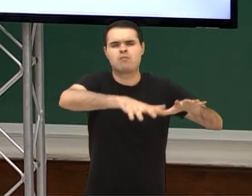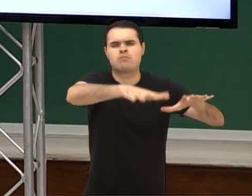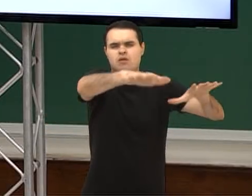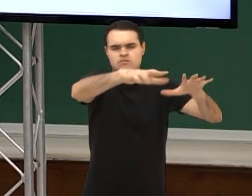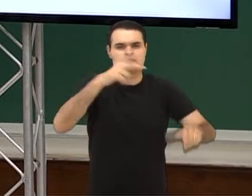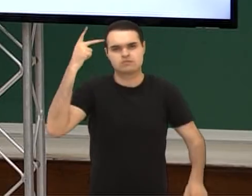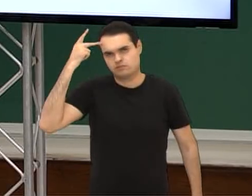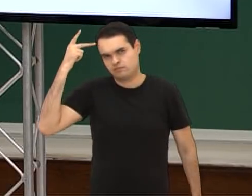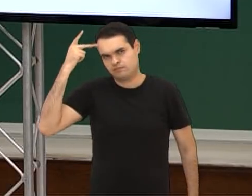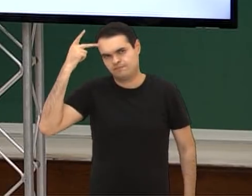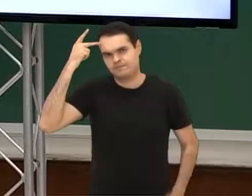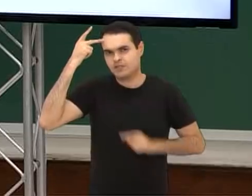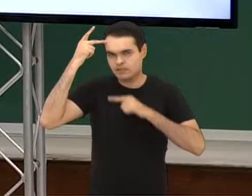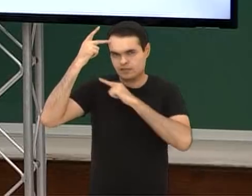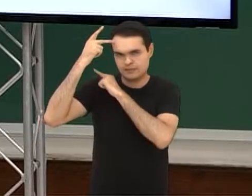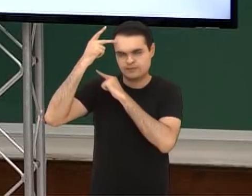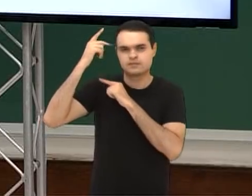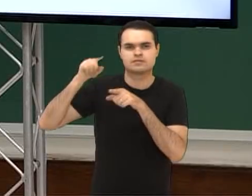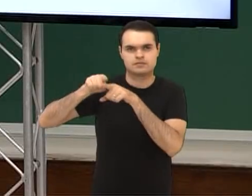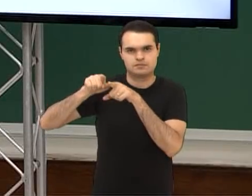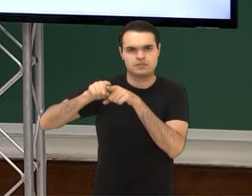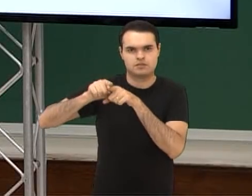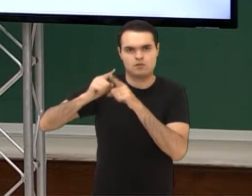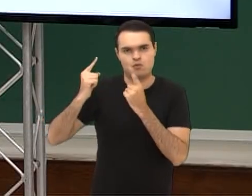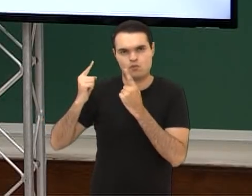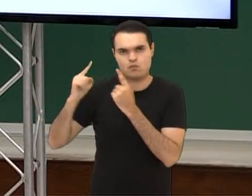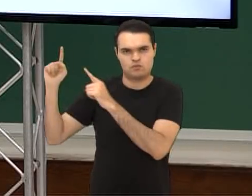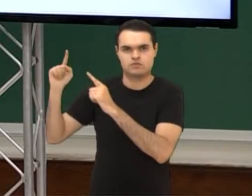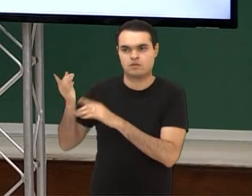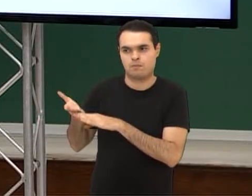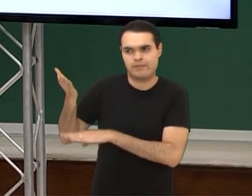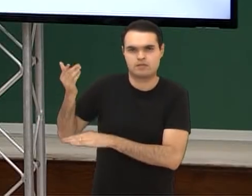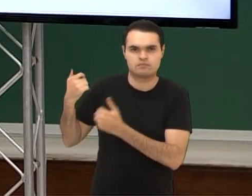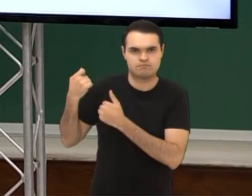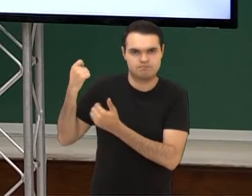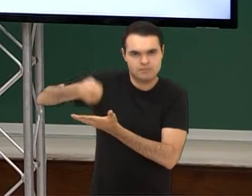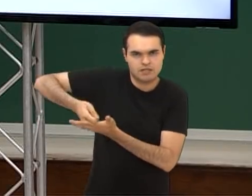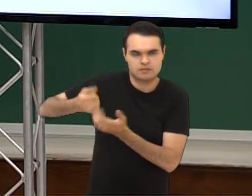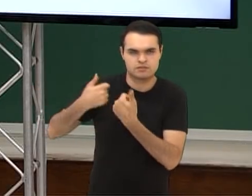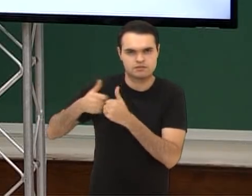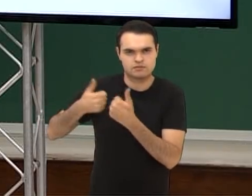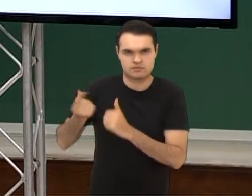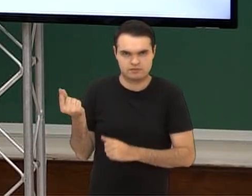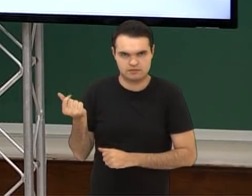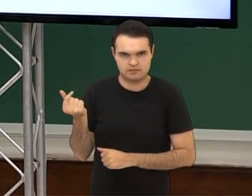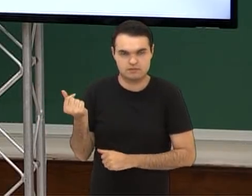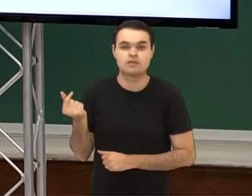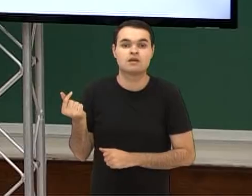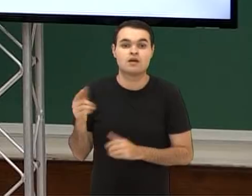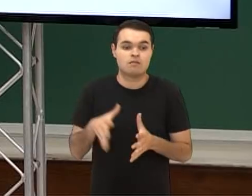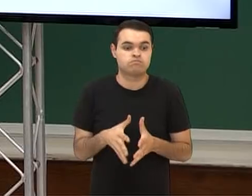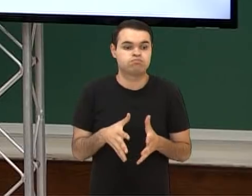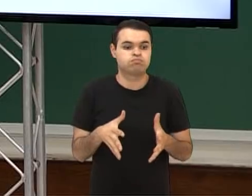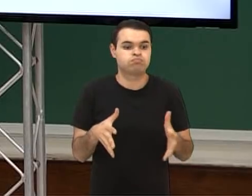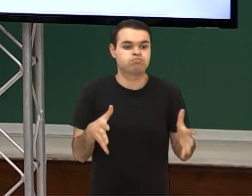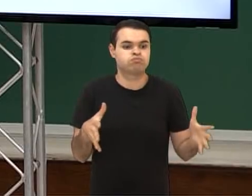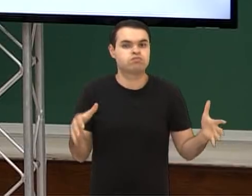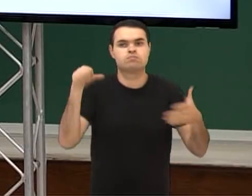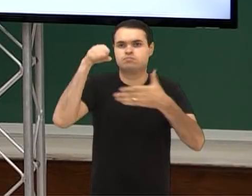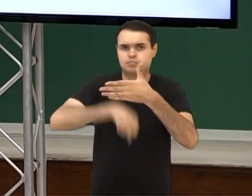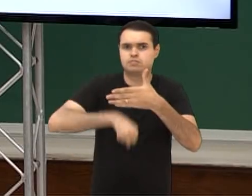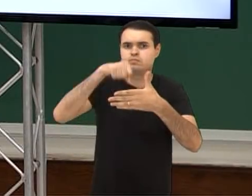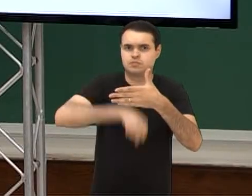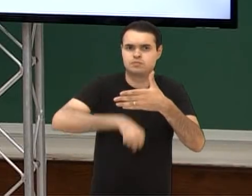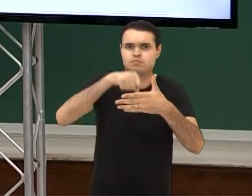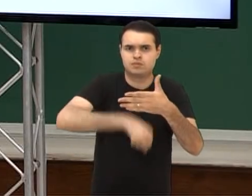São Paulo os protestos contra o aumento da passagem, quando ampliou-se, eles ampliaram as reivindicações,